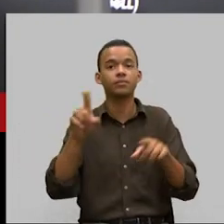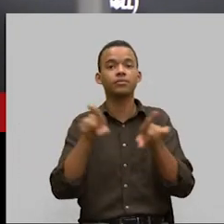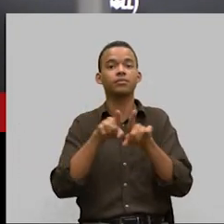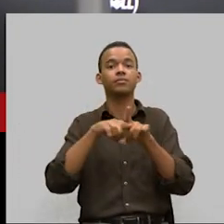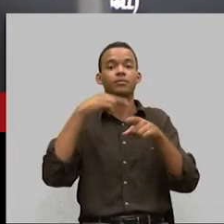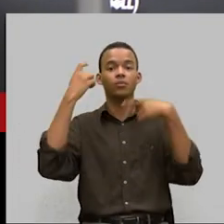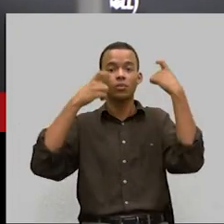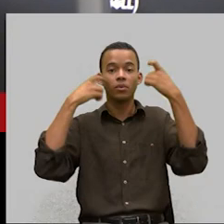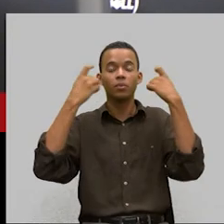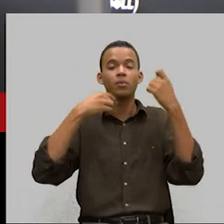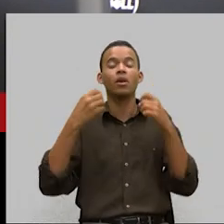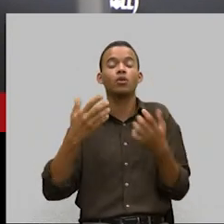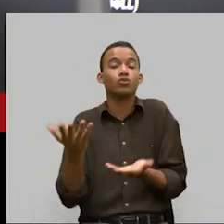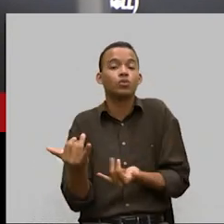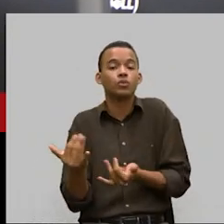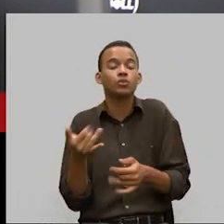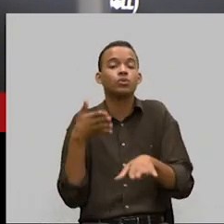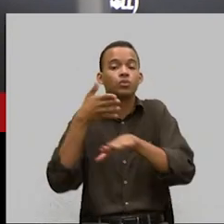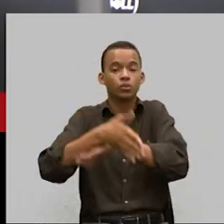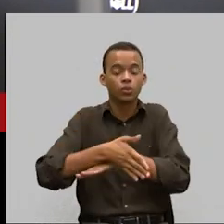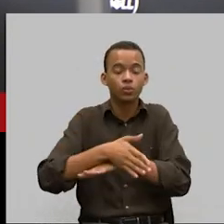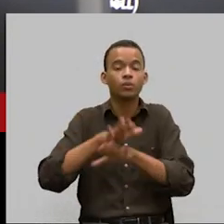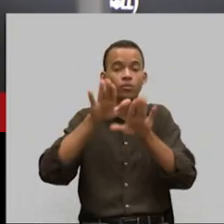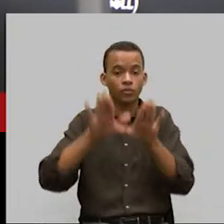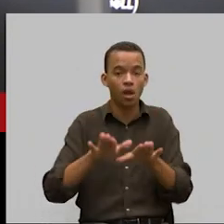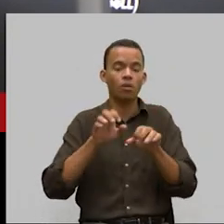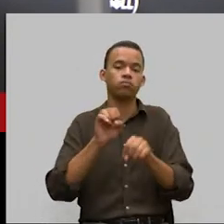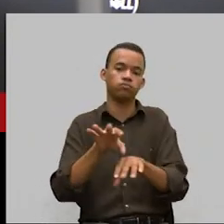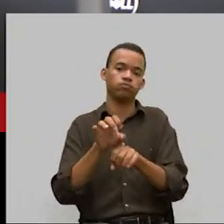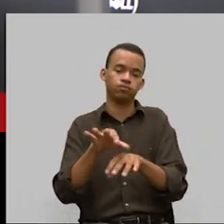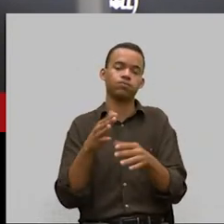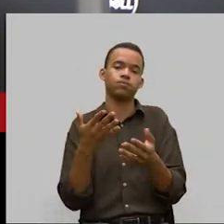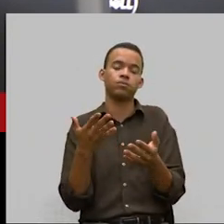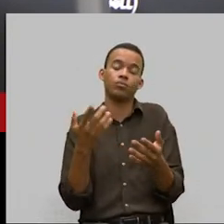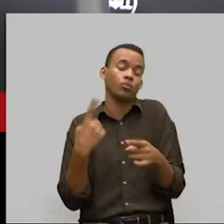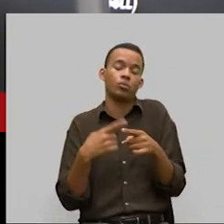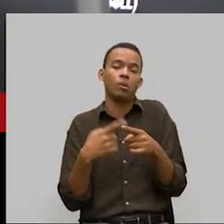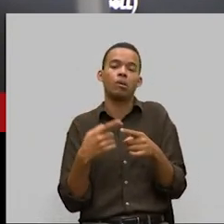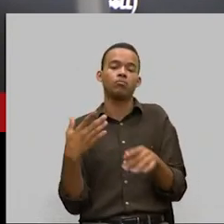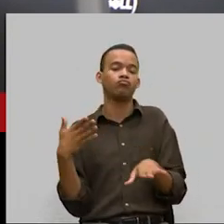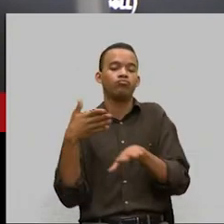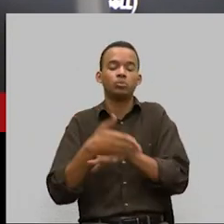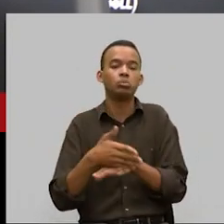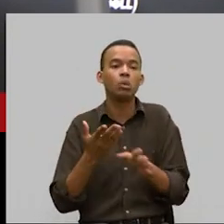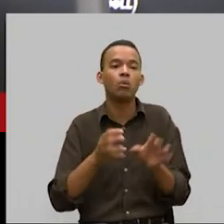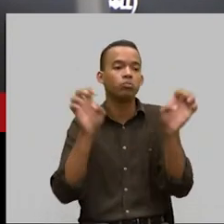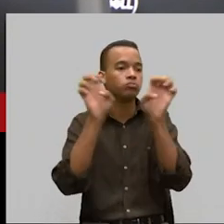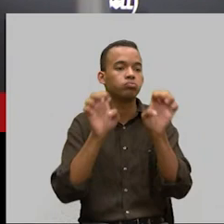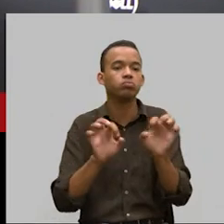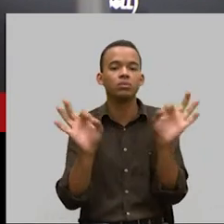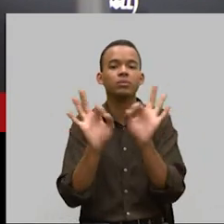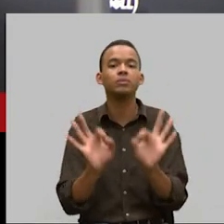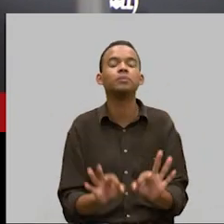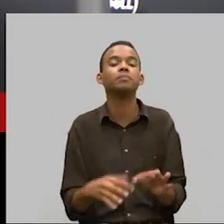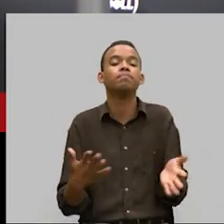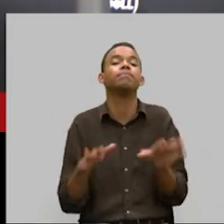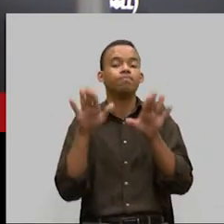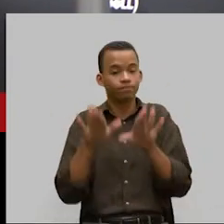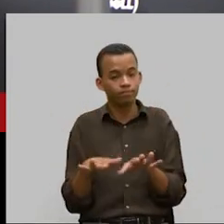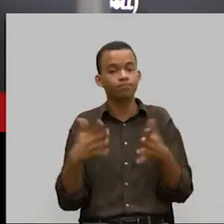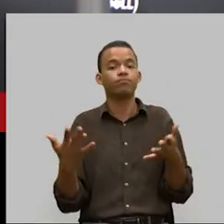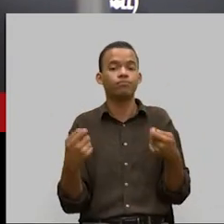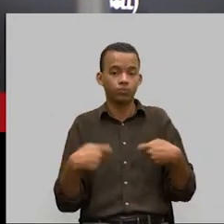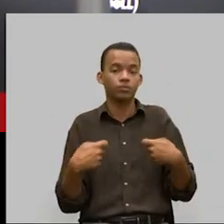juventude ela possa acessar e permanecer né Porque não basta a gente chegar lá e não ter estrutura nenhuma para que a gente possa permanecer E